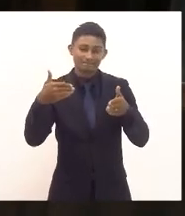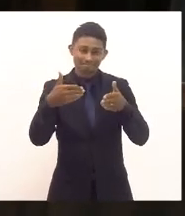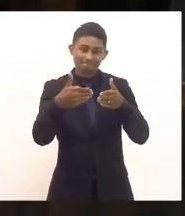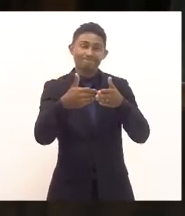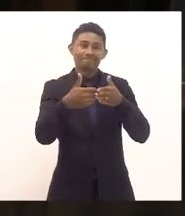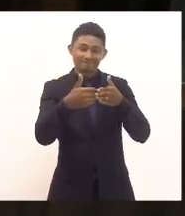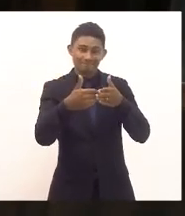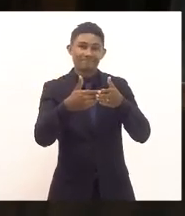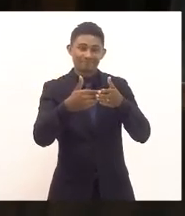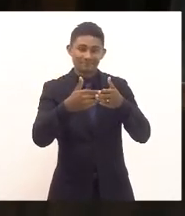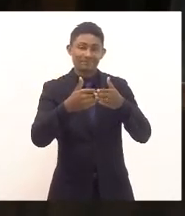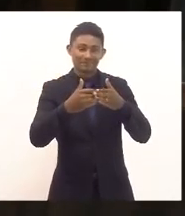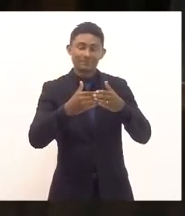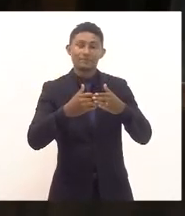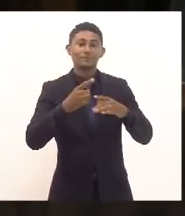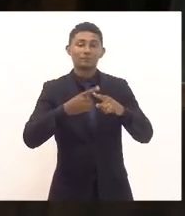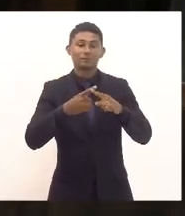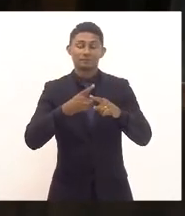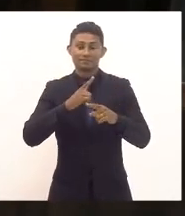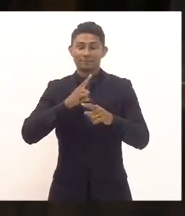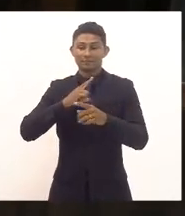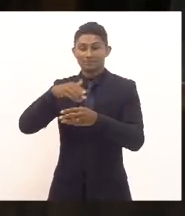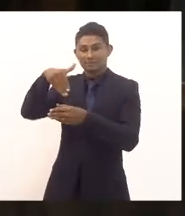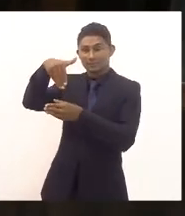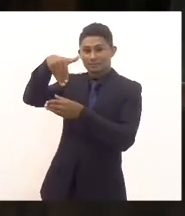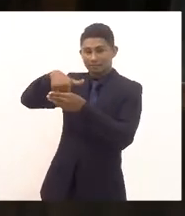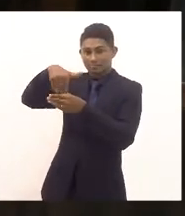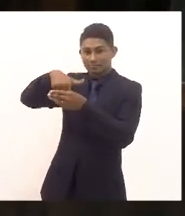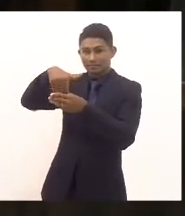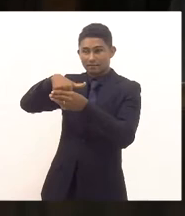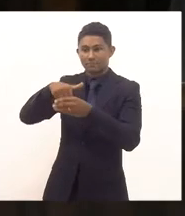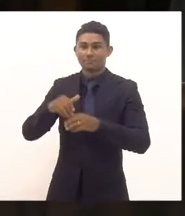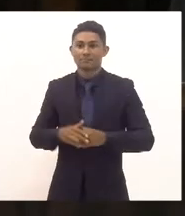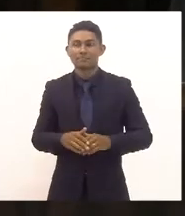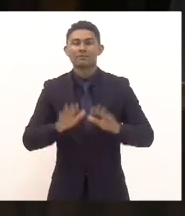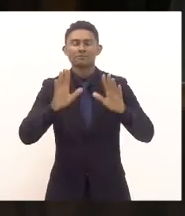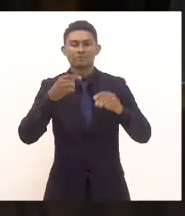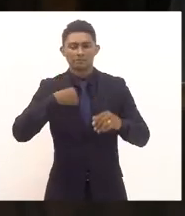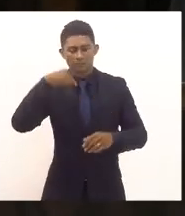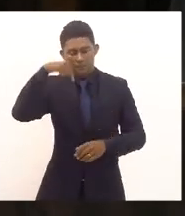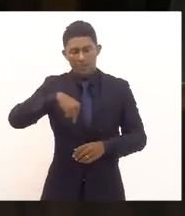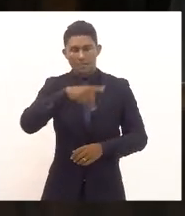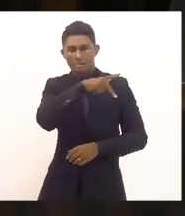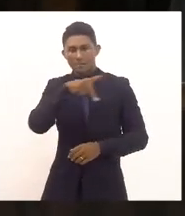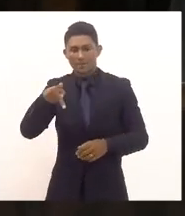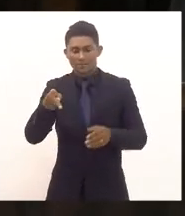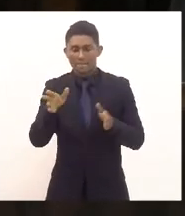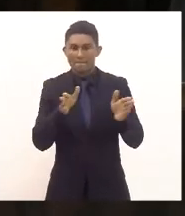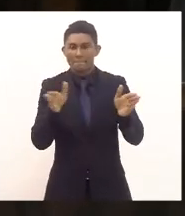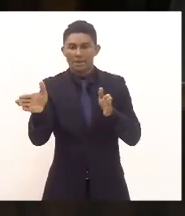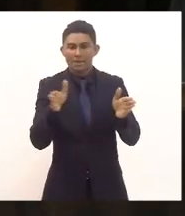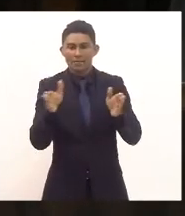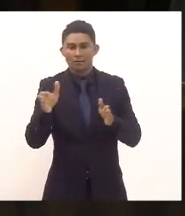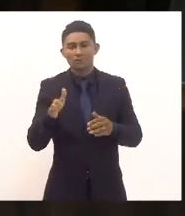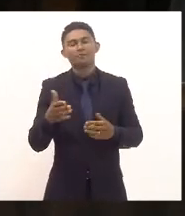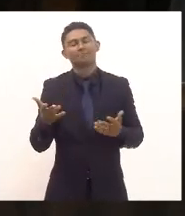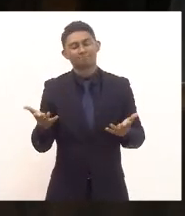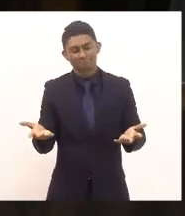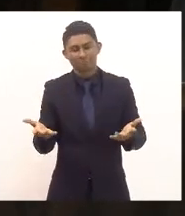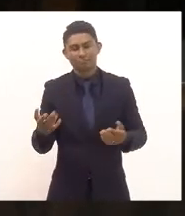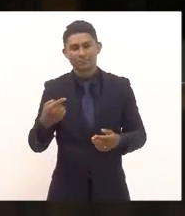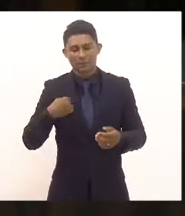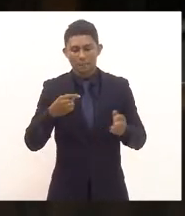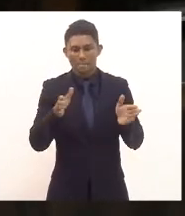da eleição Então mas período que eu estou como presidente mesmo como presidente interino